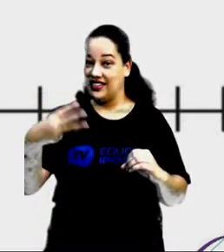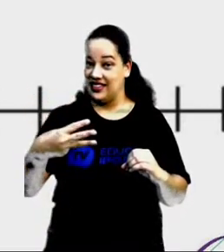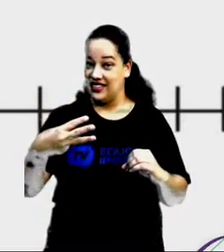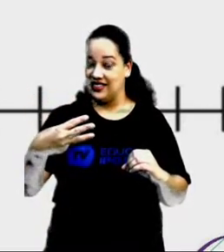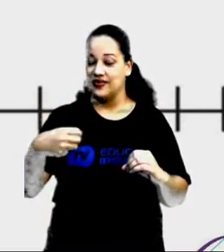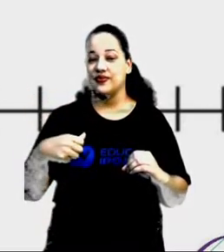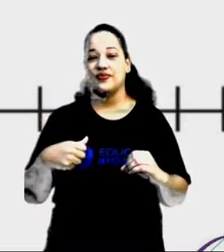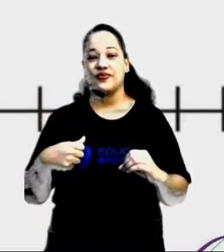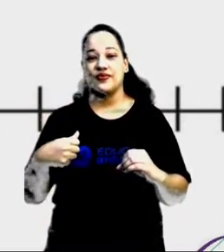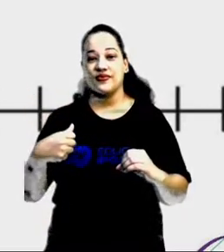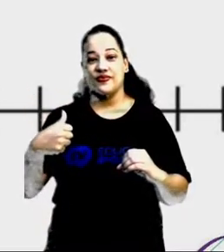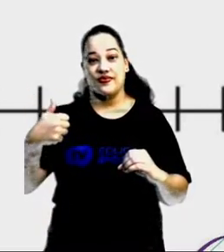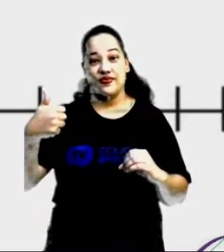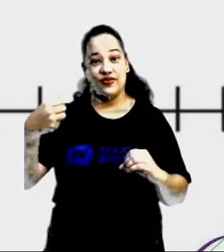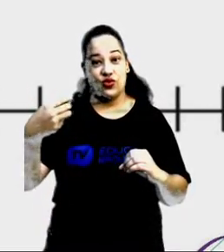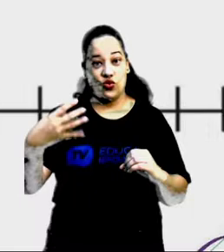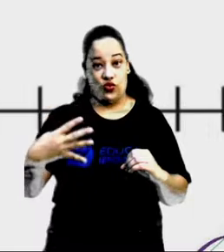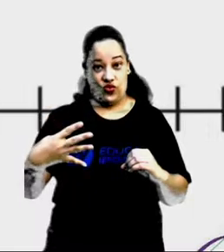treze,